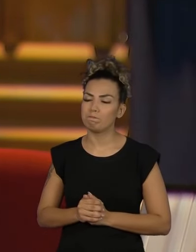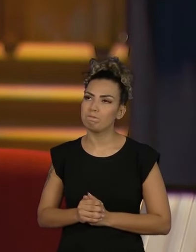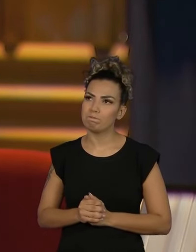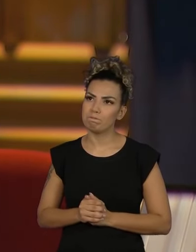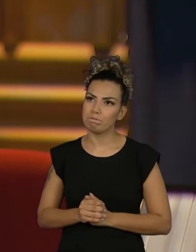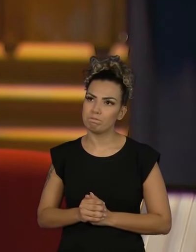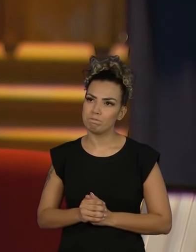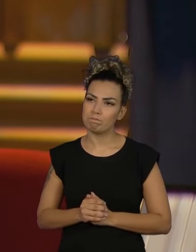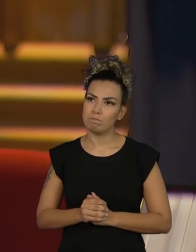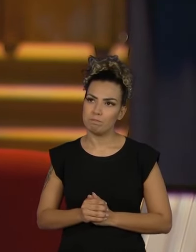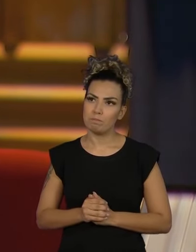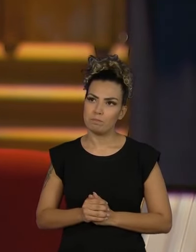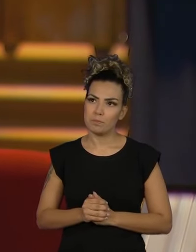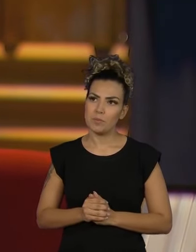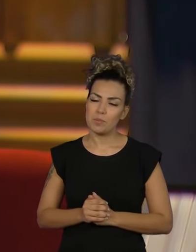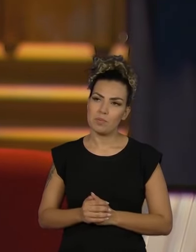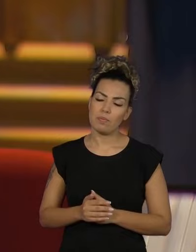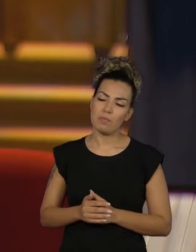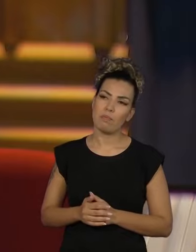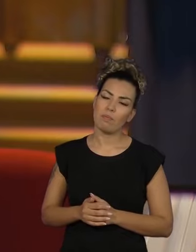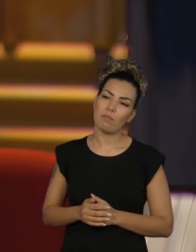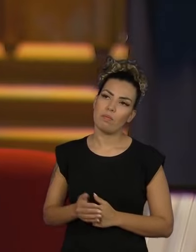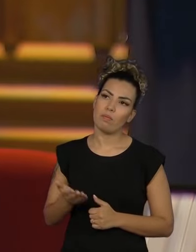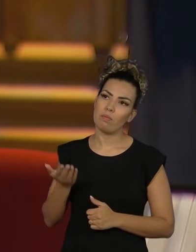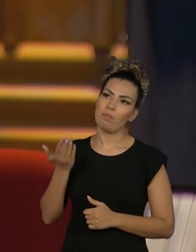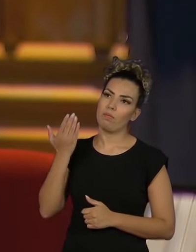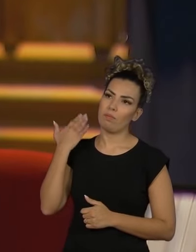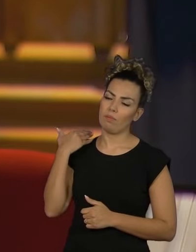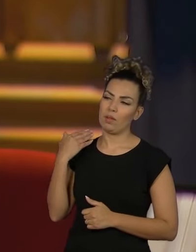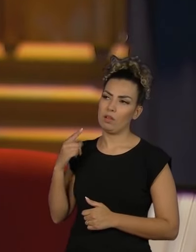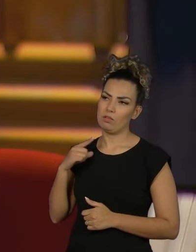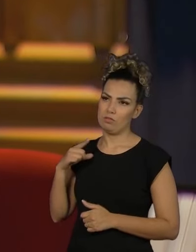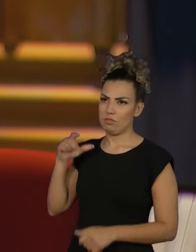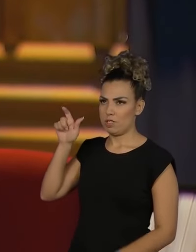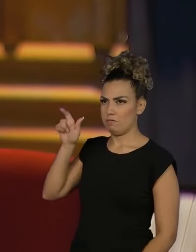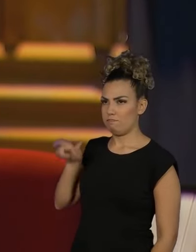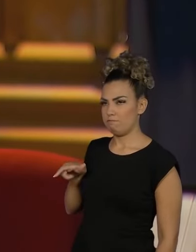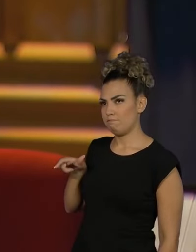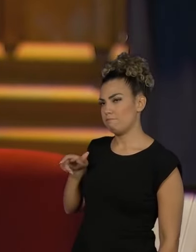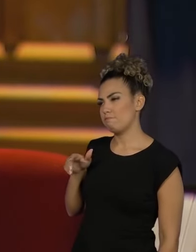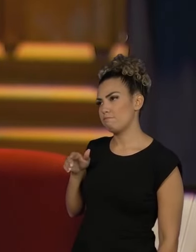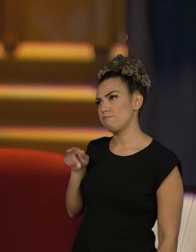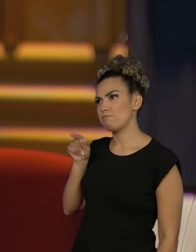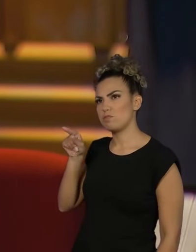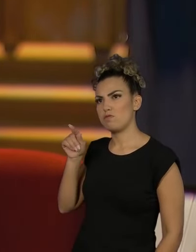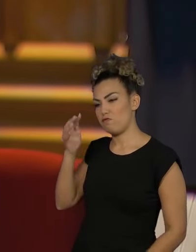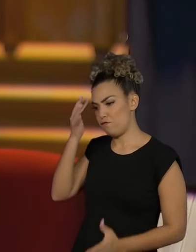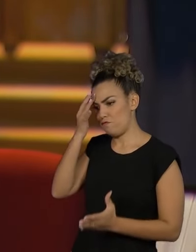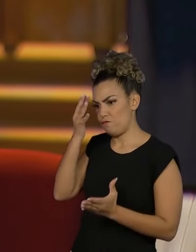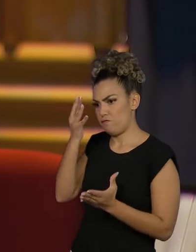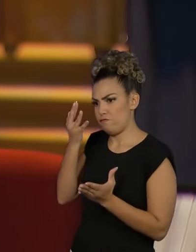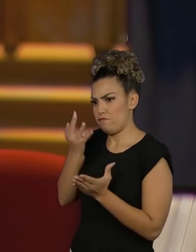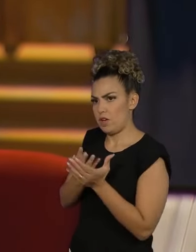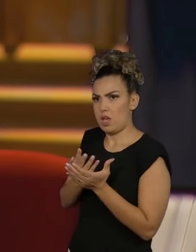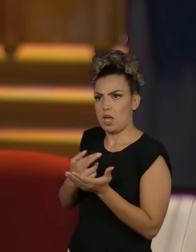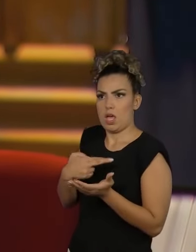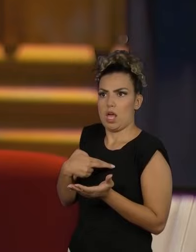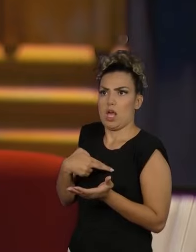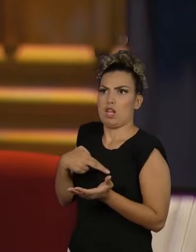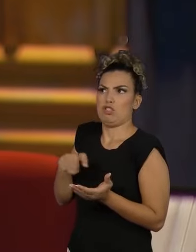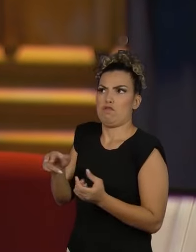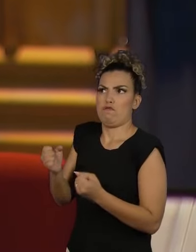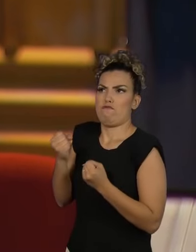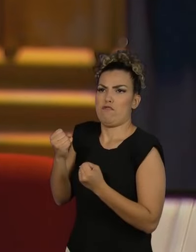foi o meu tio, que era um homem que não era um homem da fé religiosa, mas toda vez que ele falava de Jesus, ele